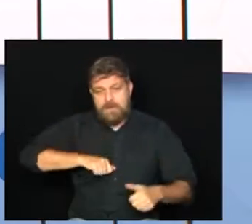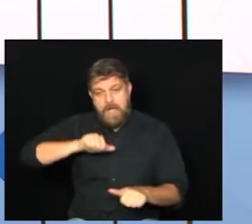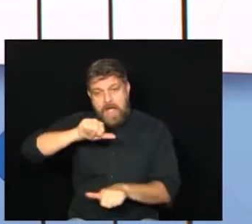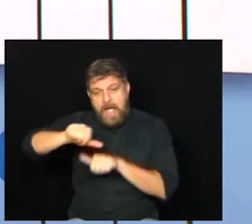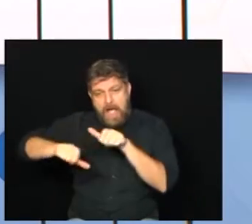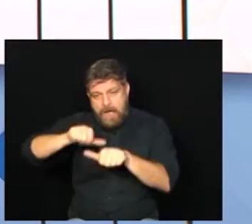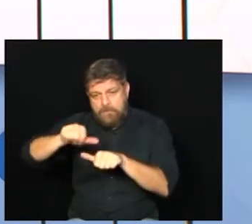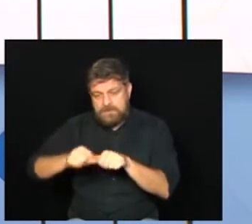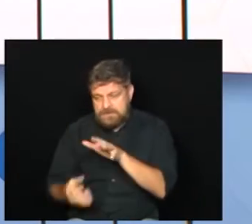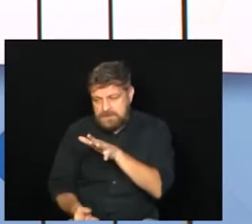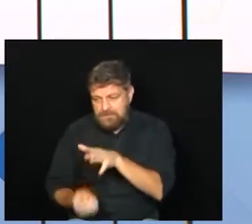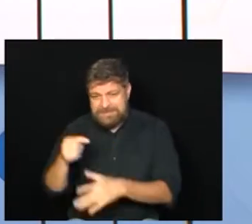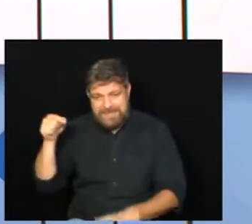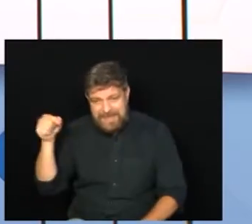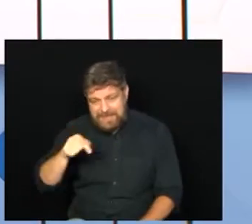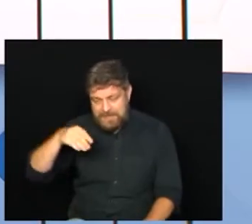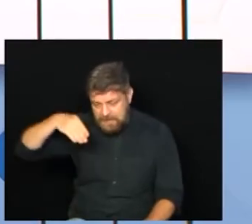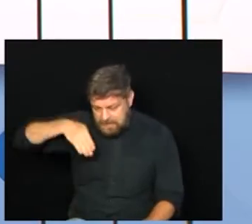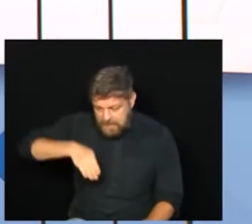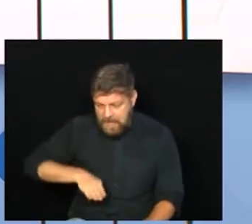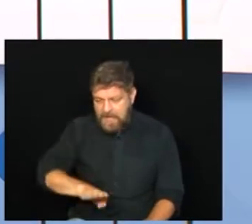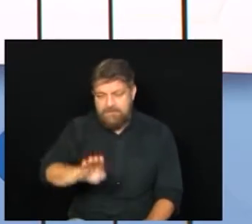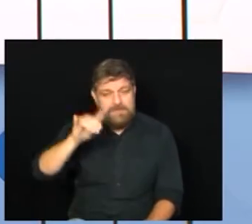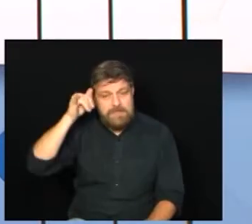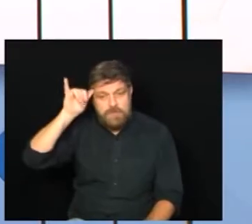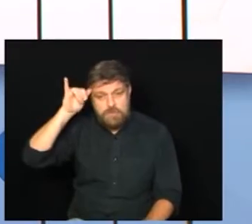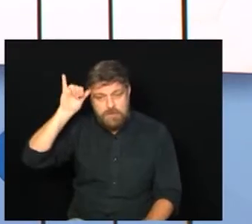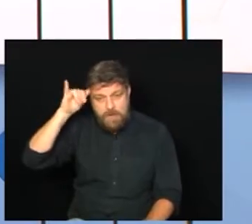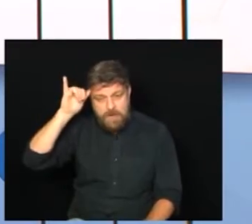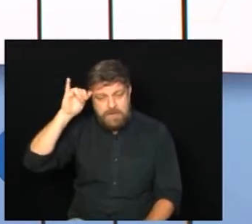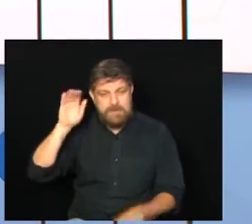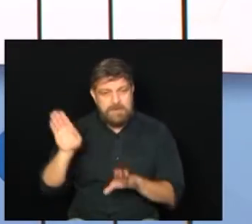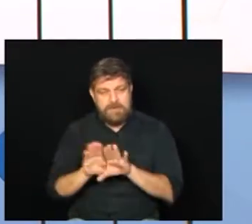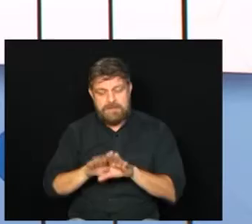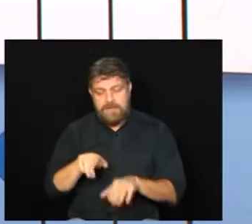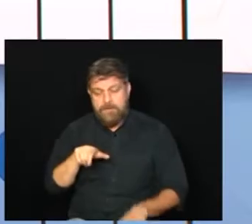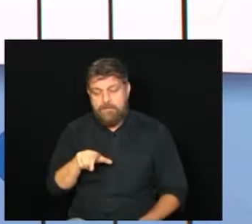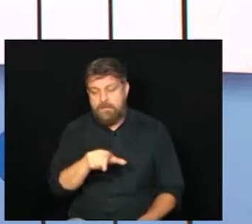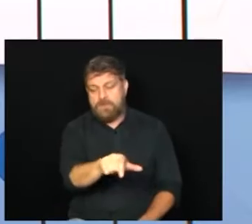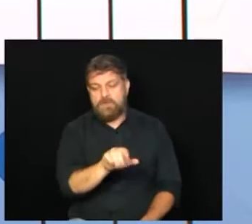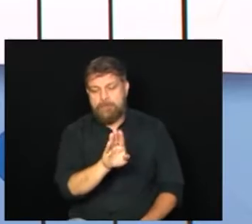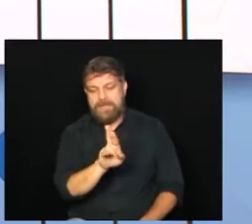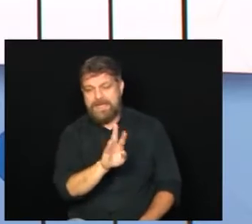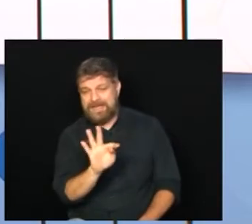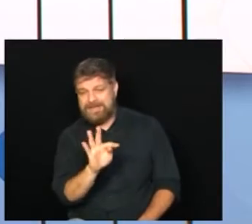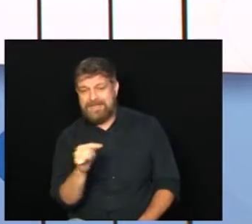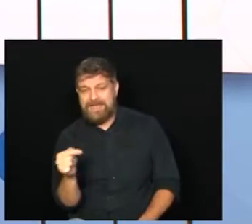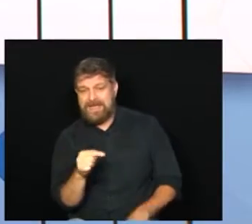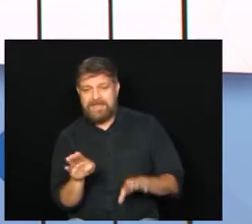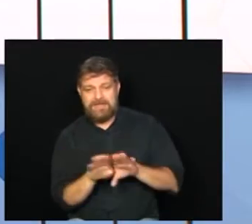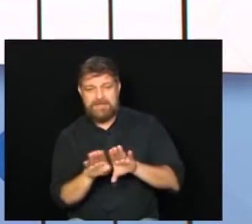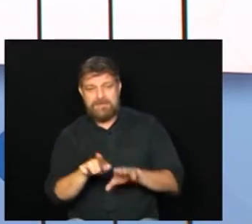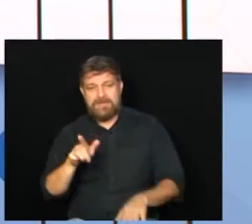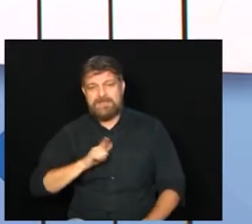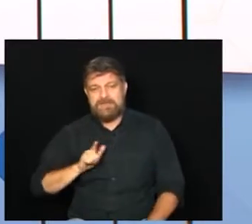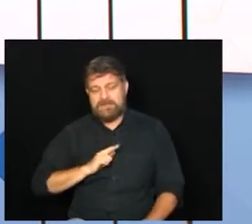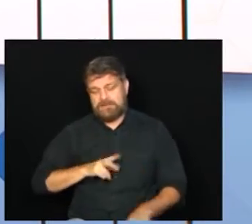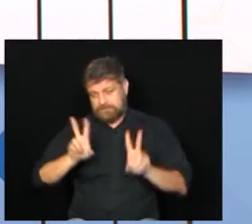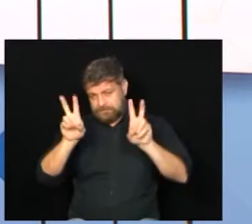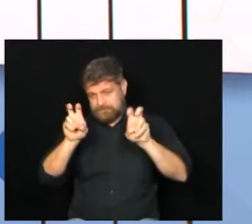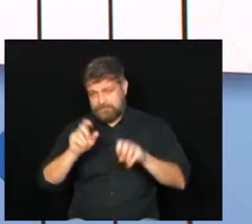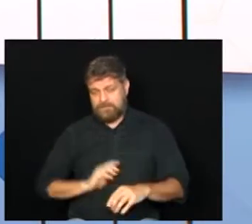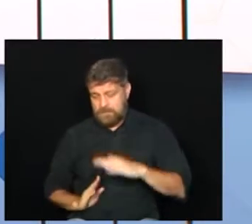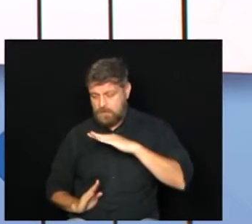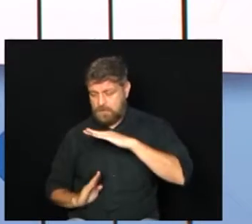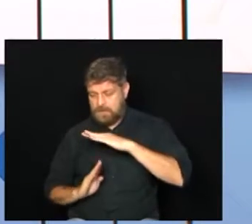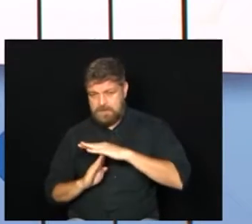sendo implantadas lá na Avenida João Boy do Lope em relação ao BRT, ela também tem essa questão. Olha, limite